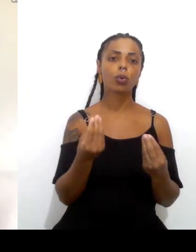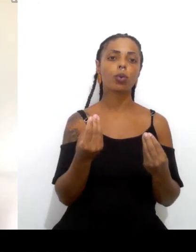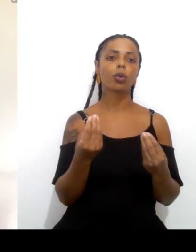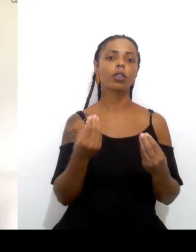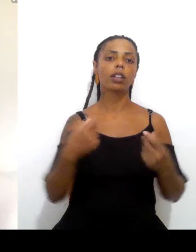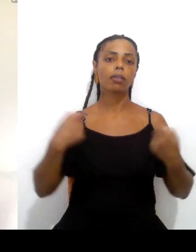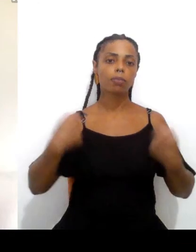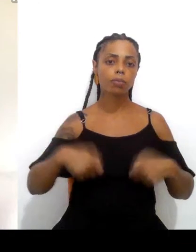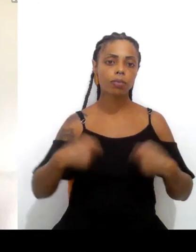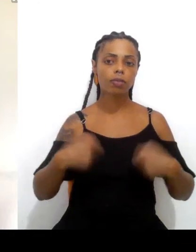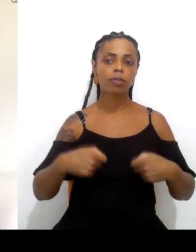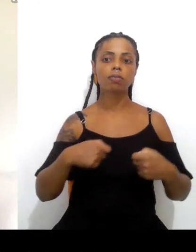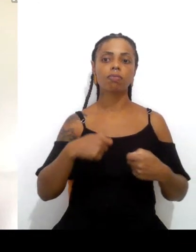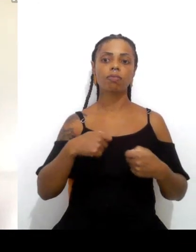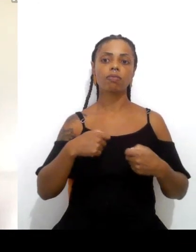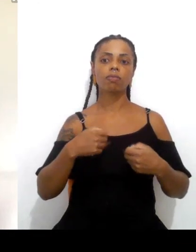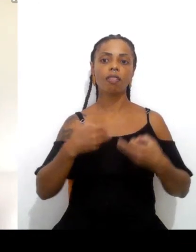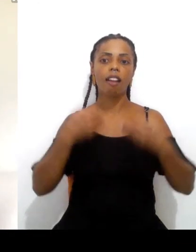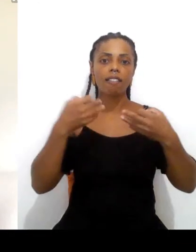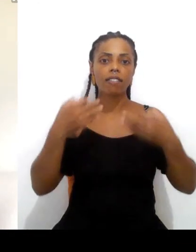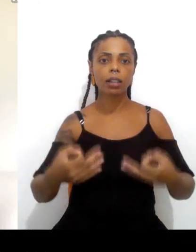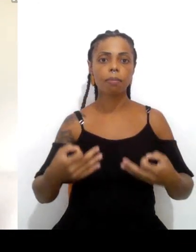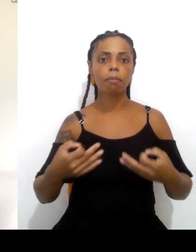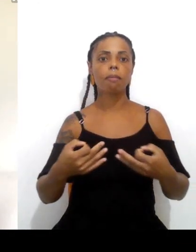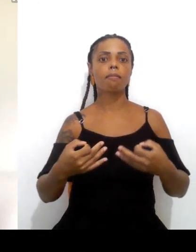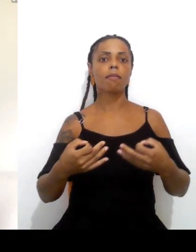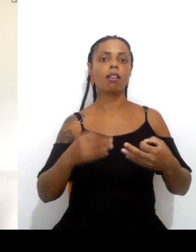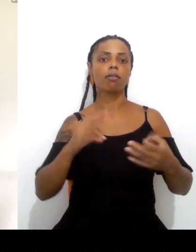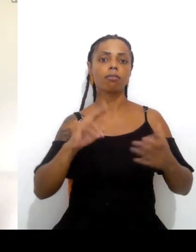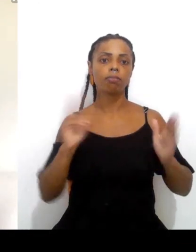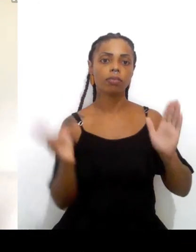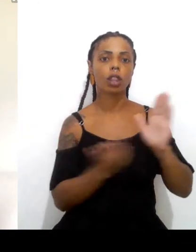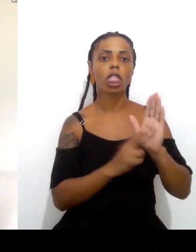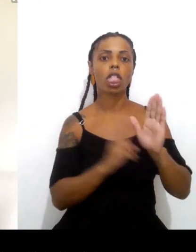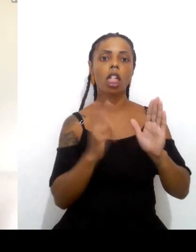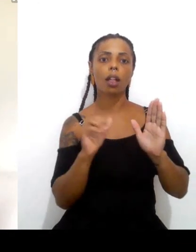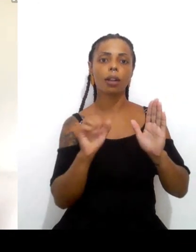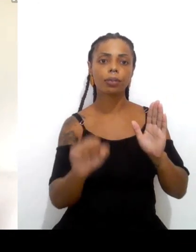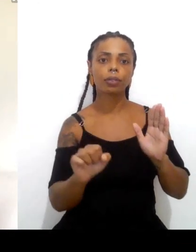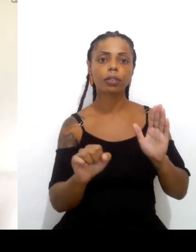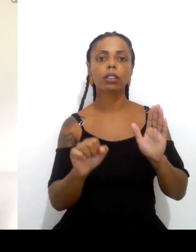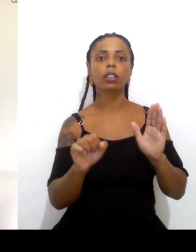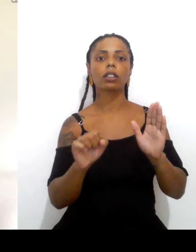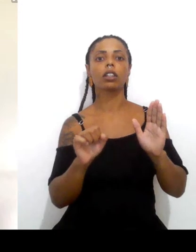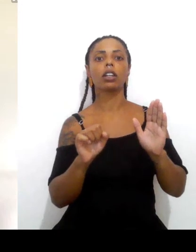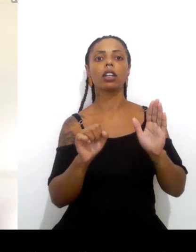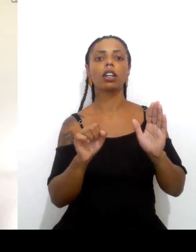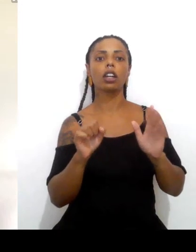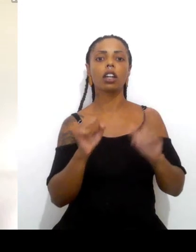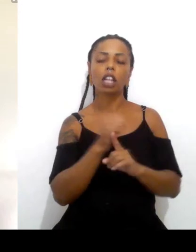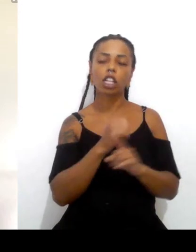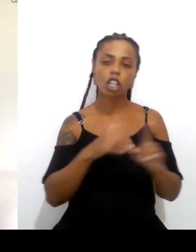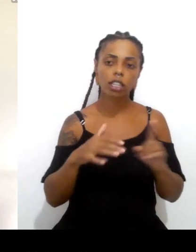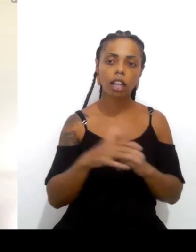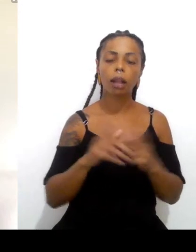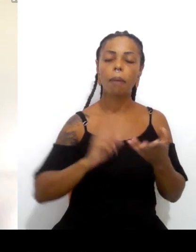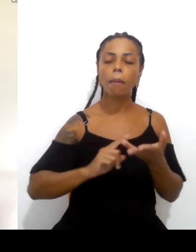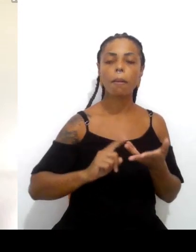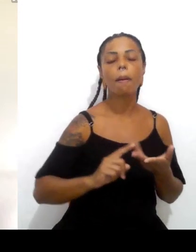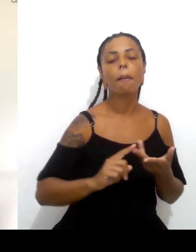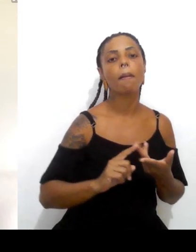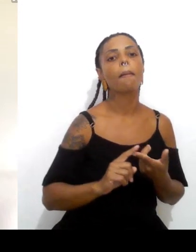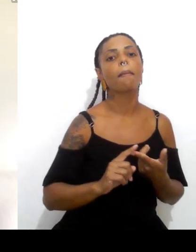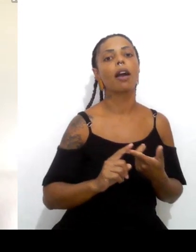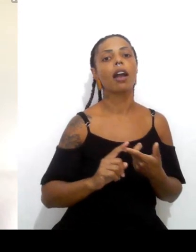de se afirmar de um homem homossexual como sendo útil etc e tal a sociedade etc e